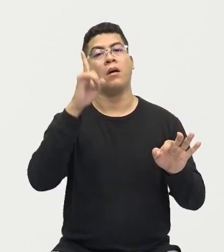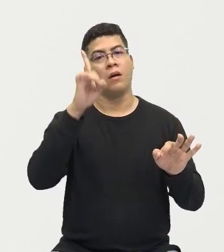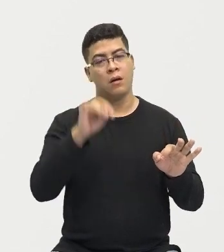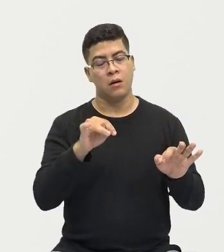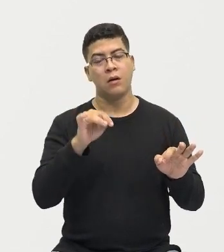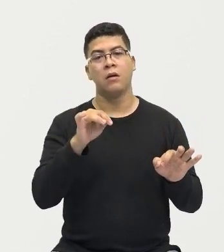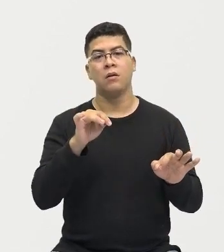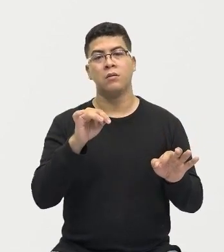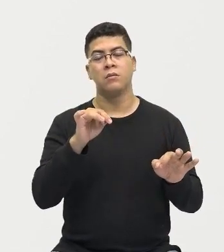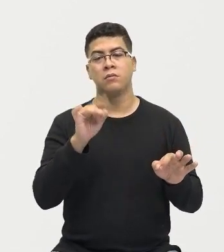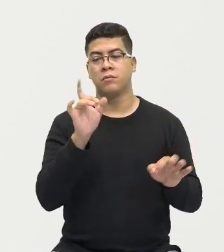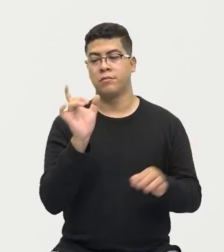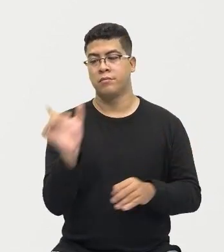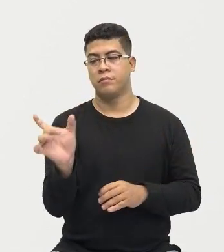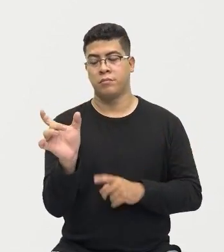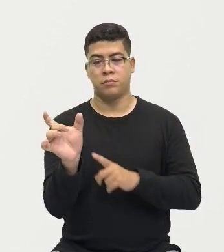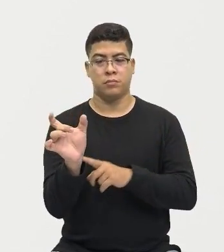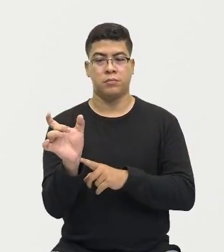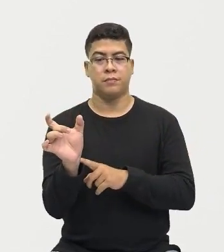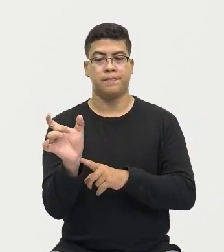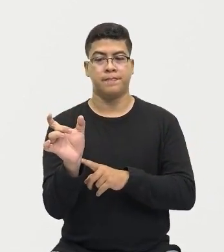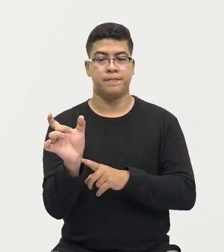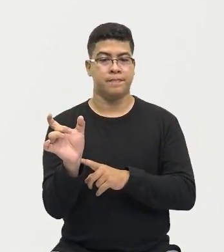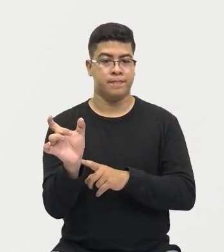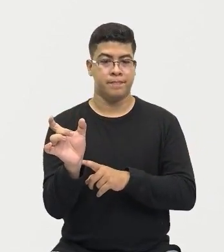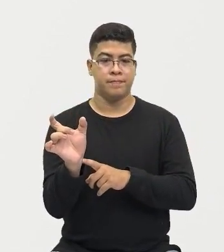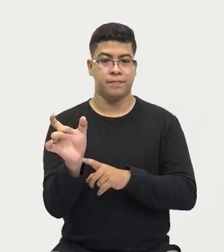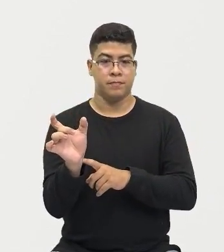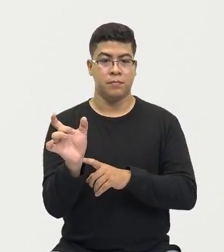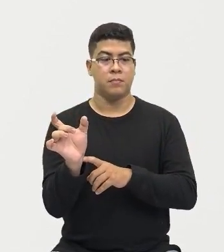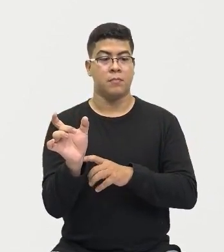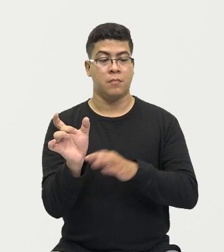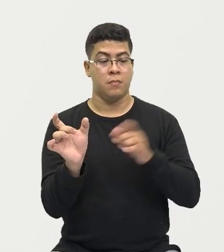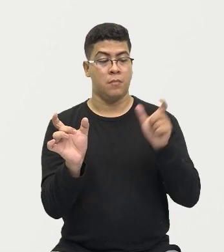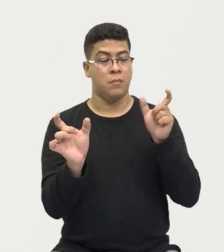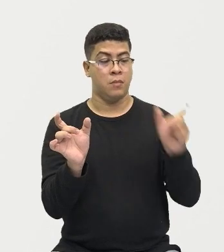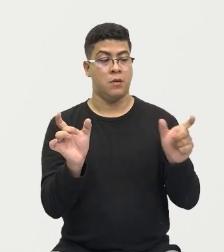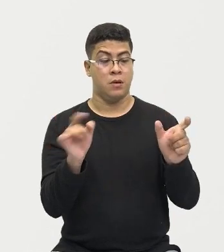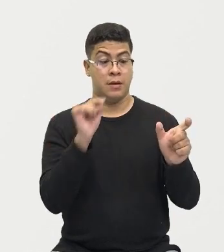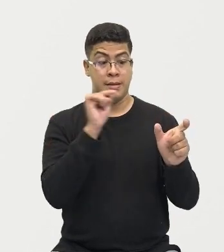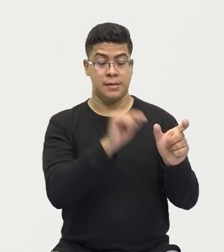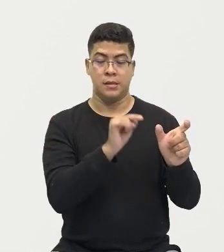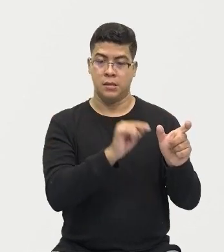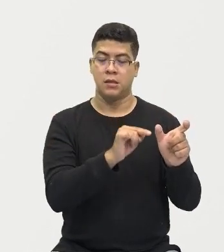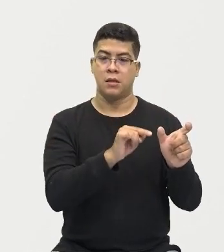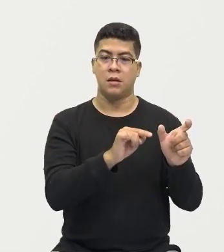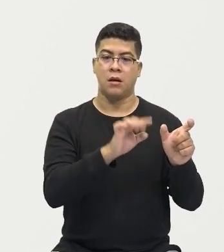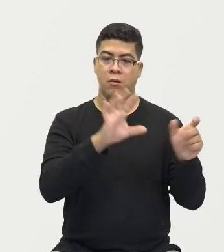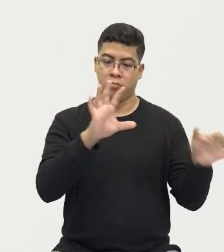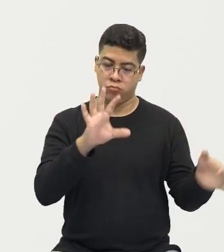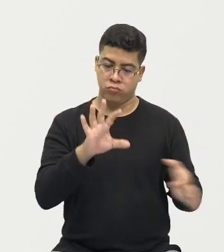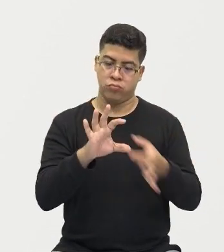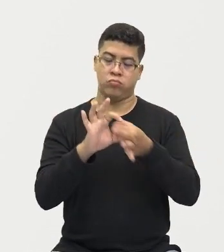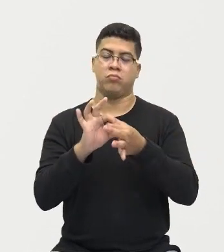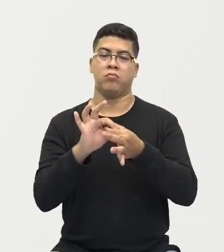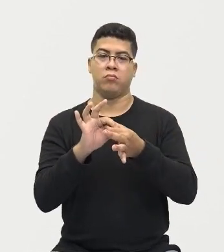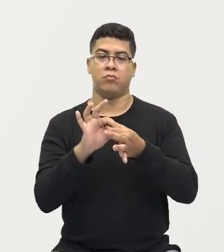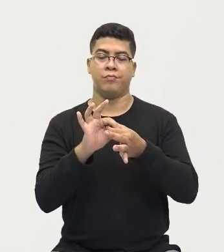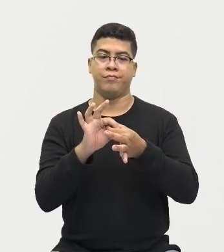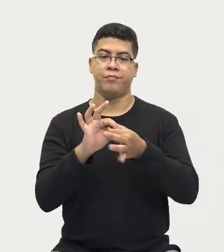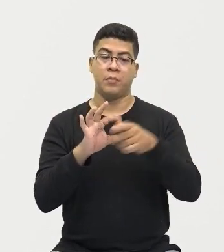sujeito para essa oração principal. Oração subordinada, subjetiva. Vamos relembrar aqui os